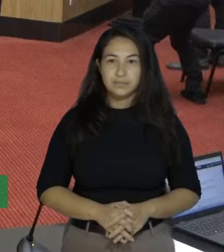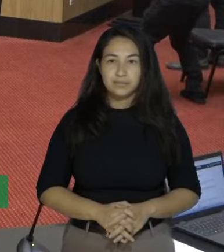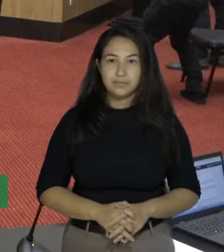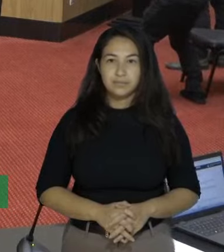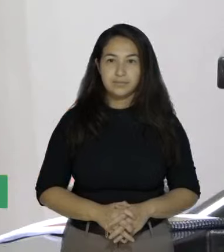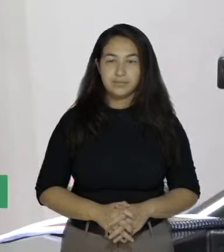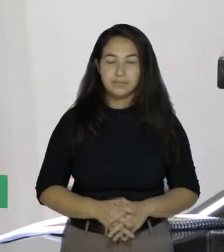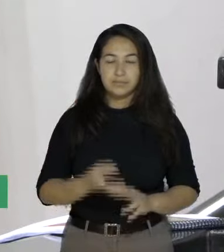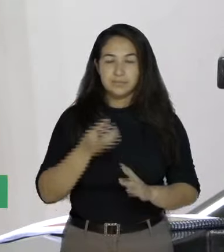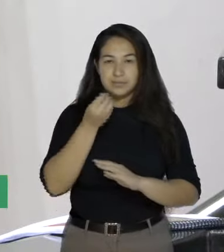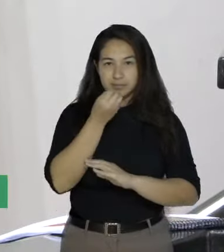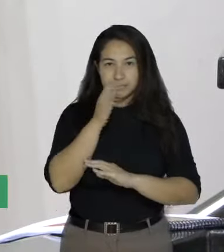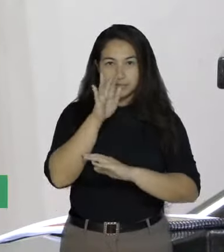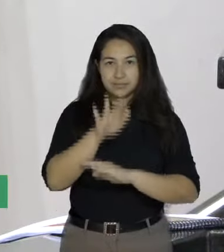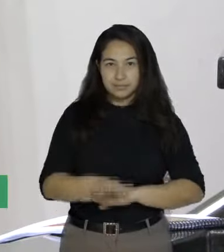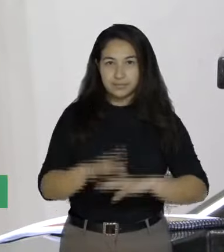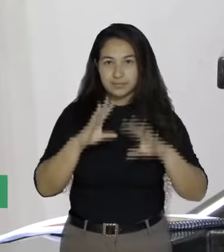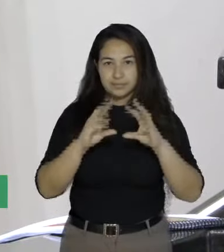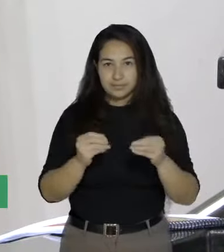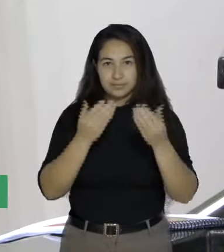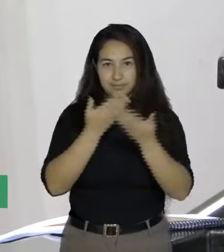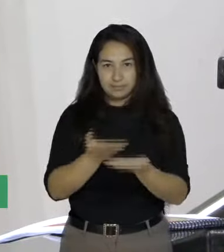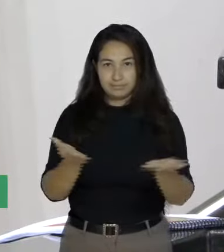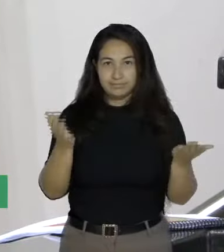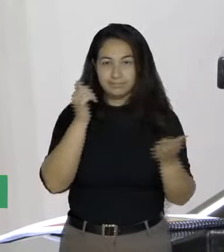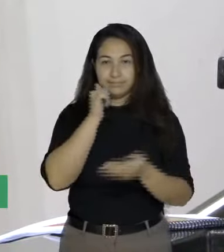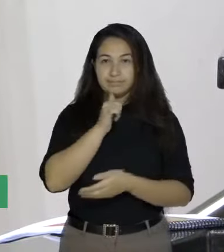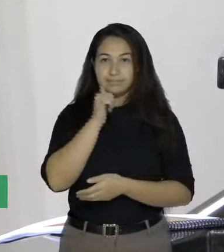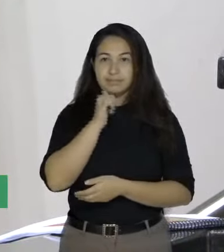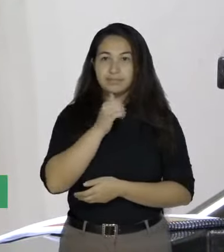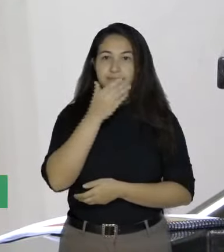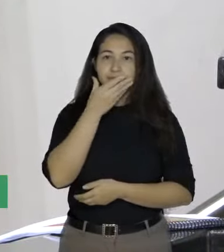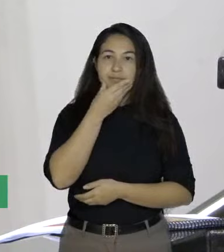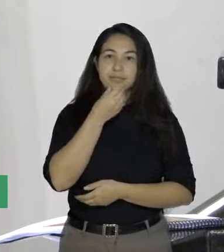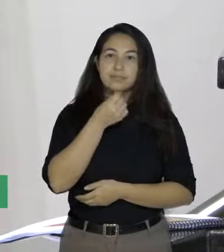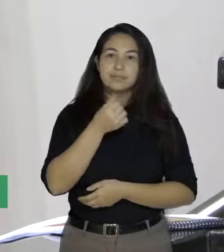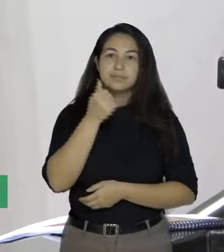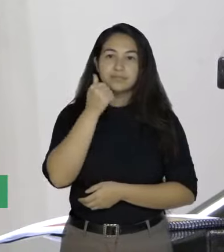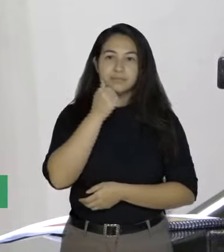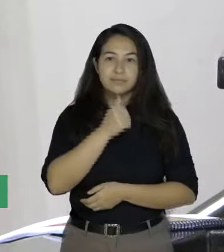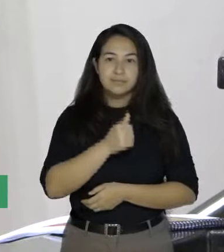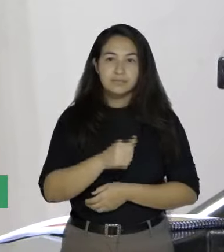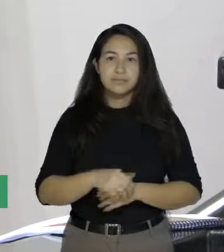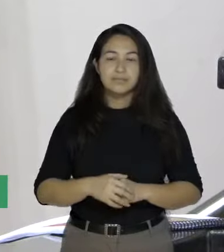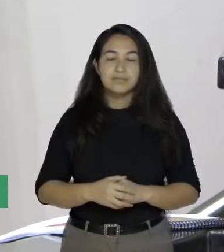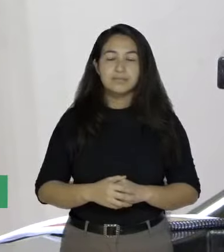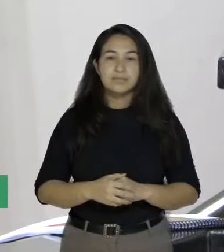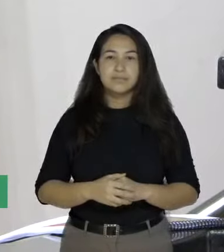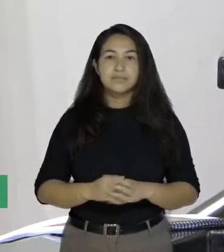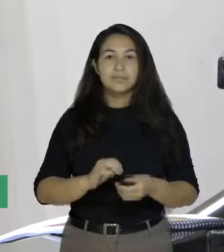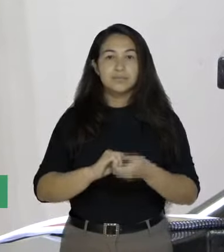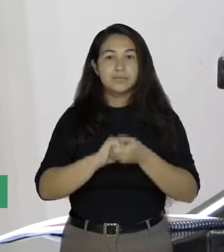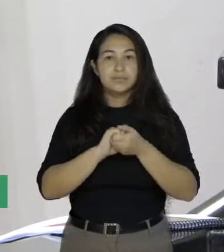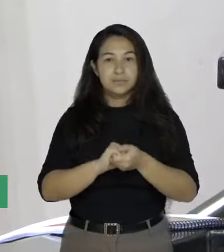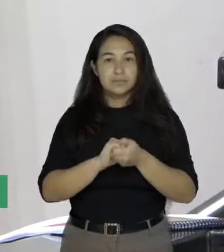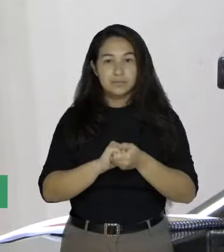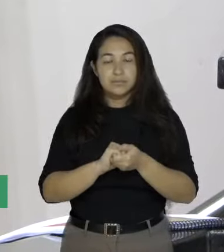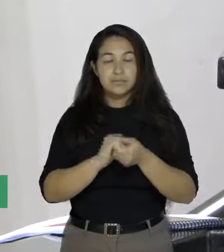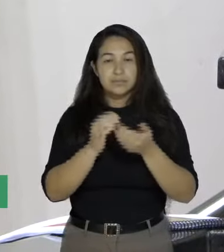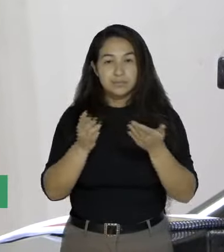muito boa tarde a todas as senhoras e senhores gostaria de cumprimentar inicialmente o presidente